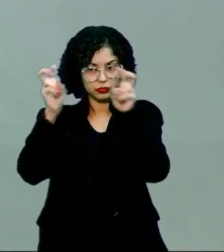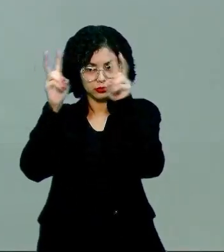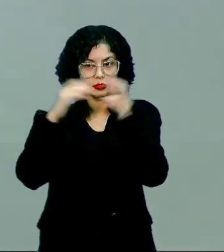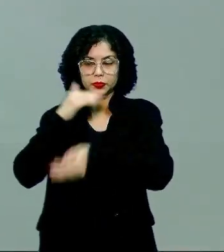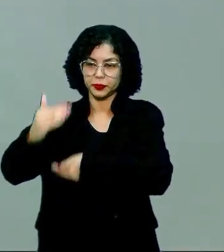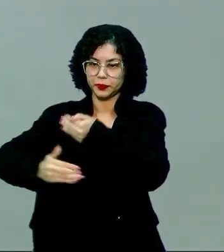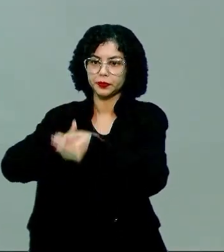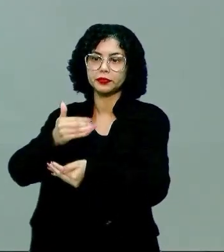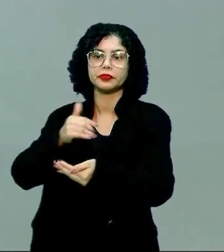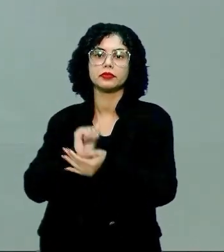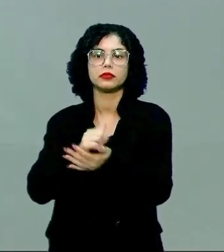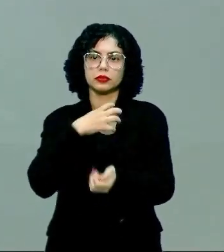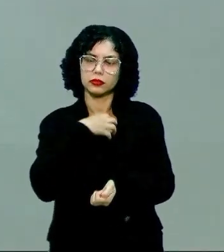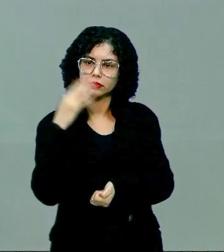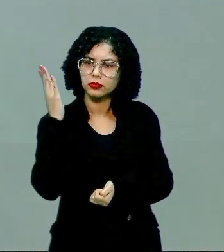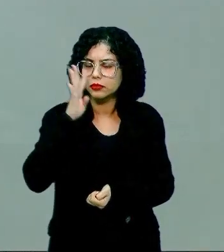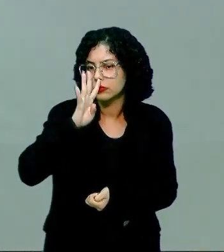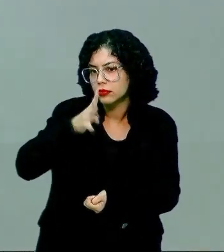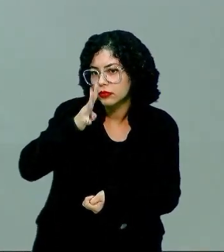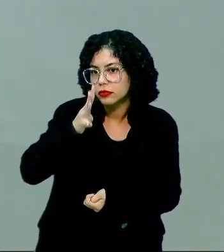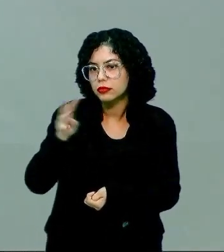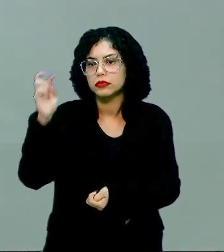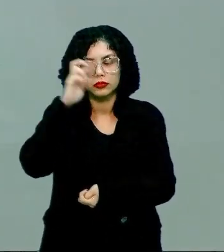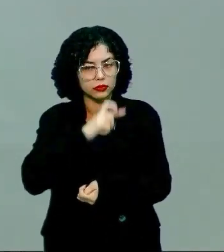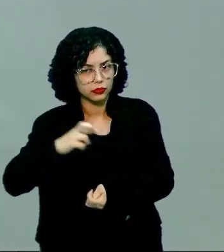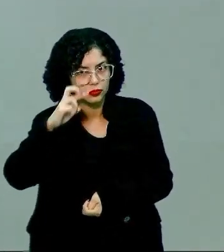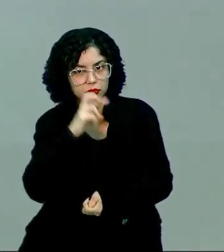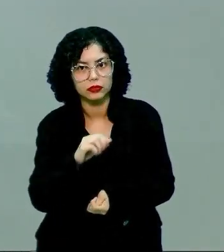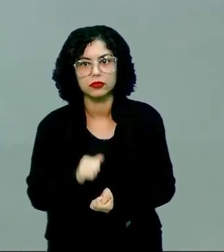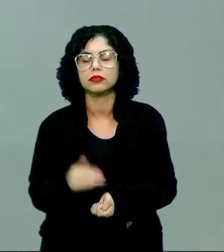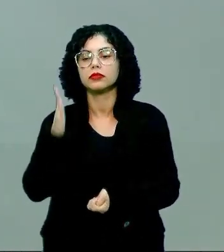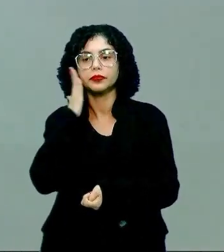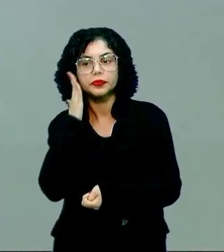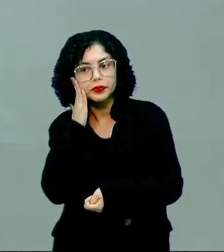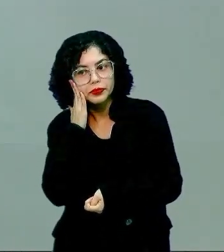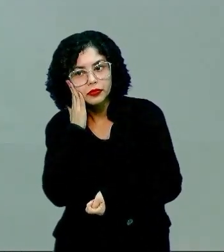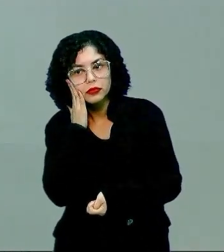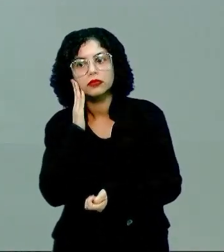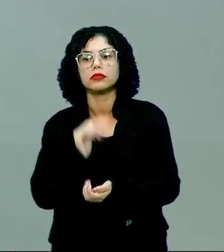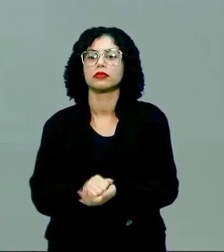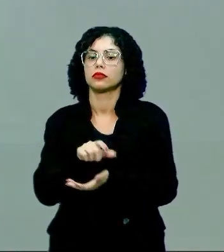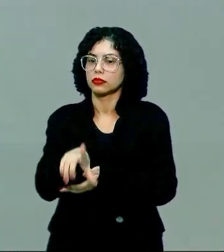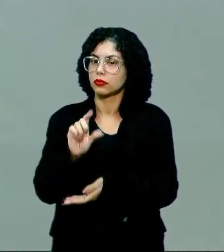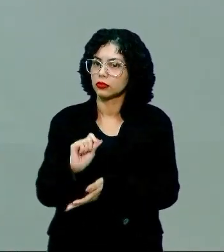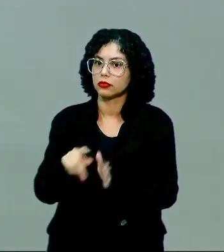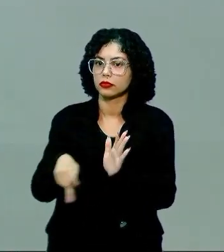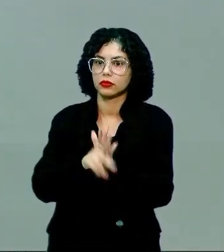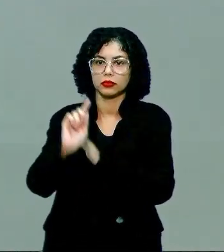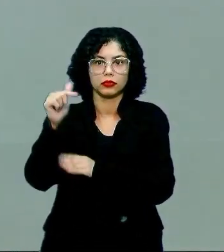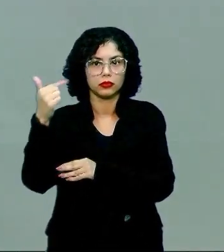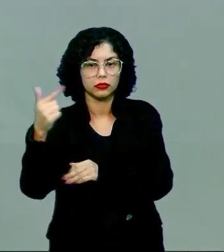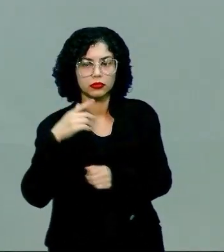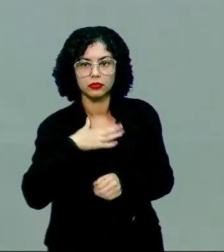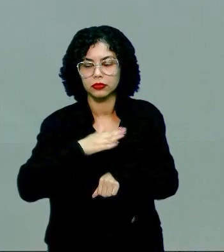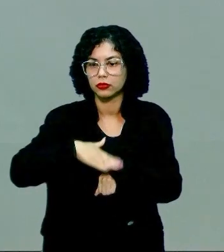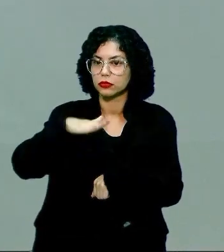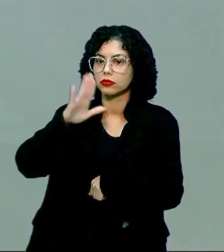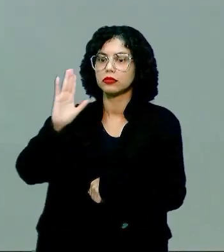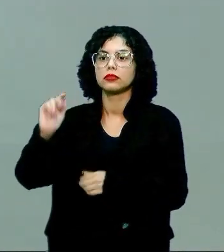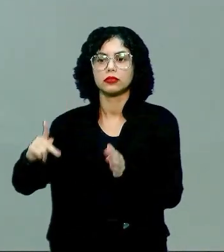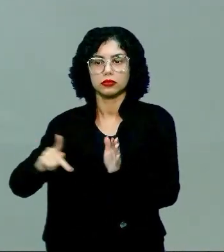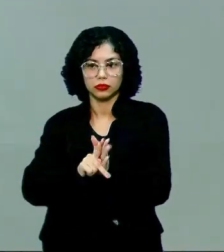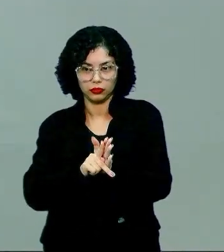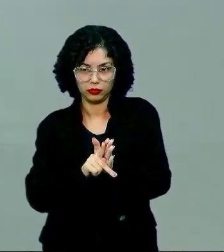desenvolver esse senso crítico de analisar compreender e escolher aquilo que mais é